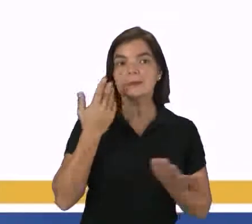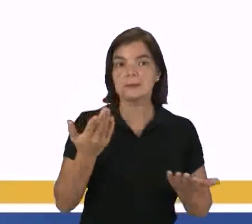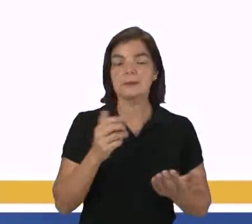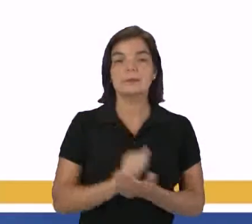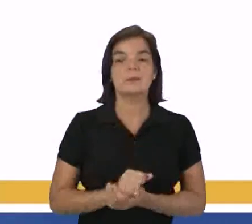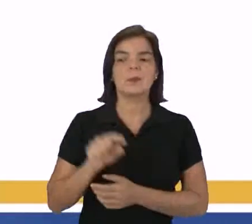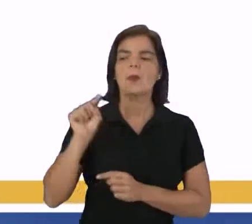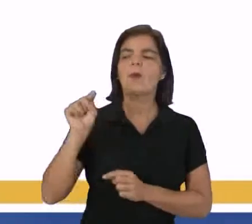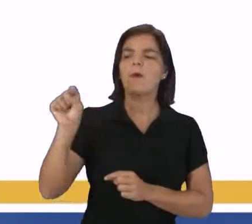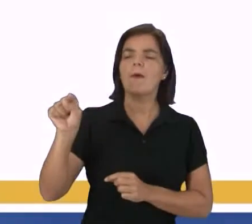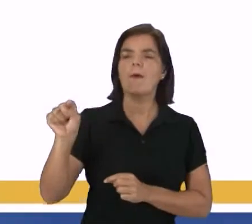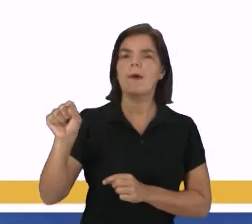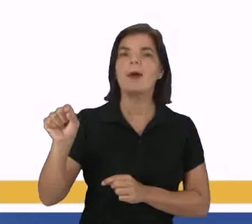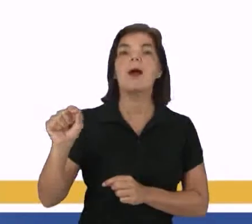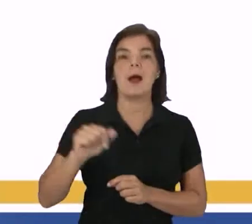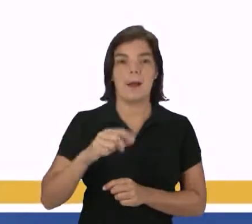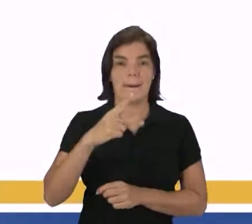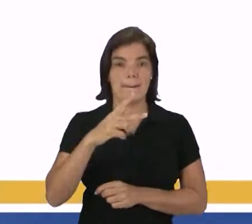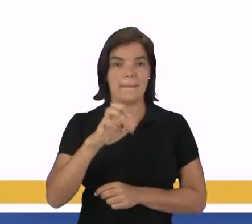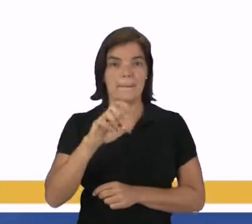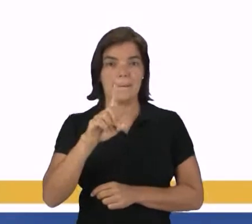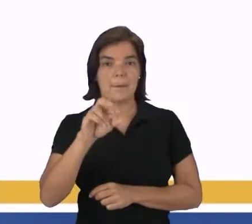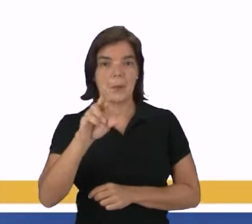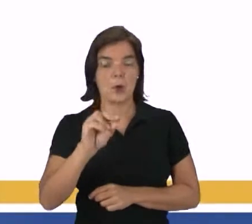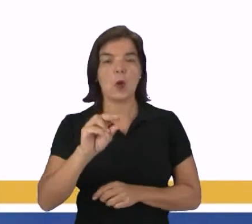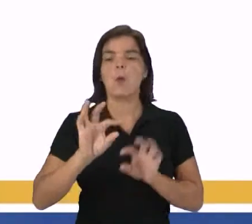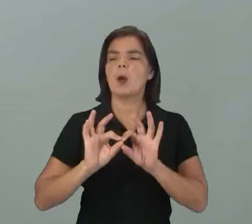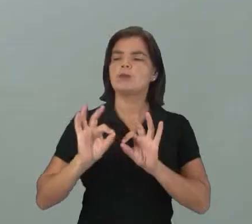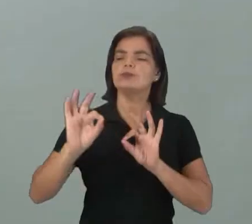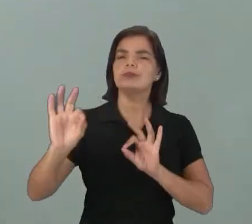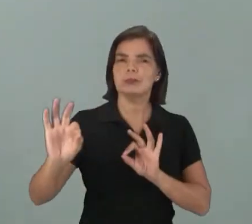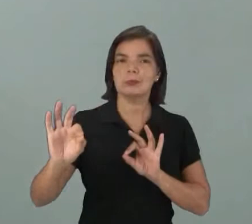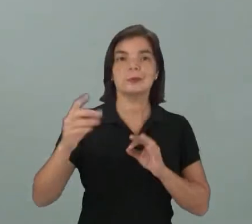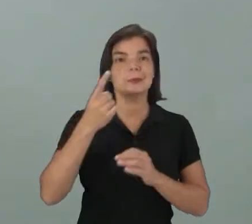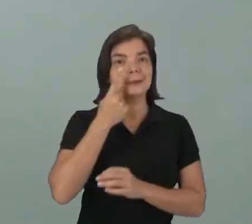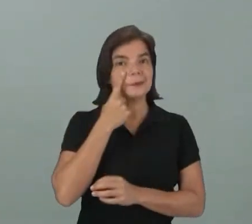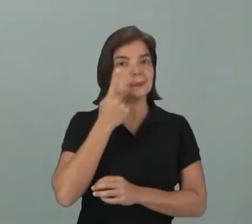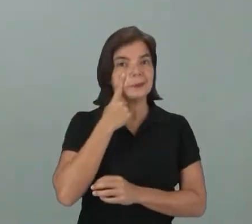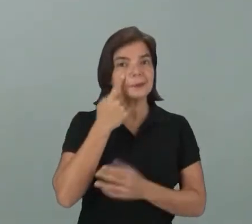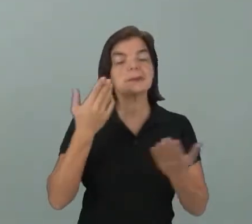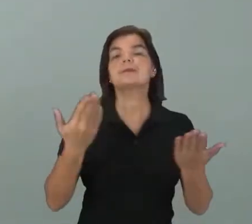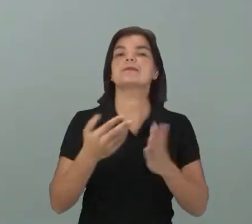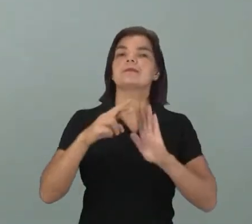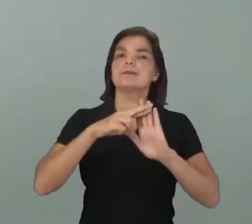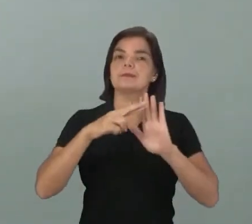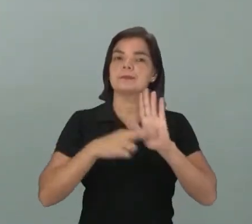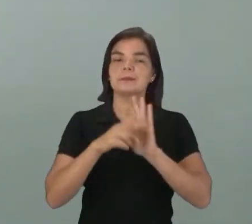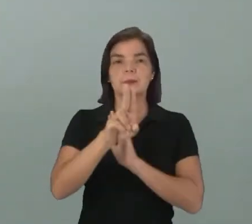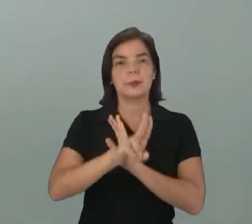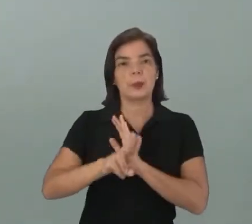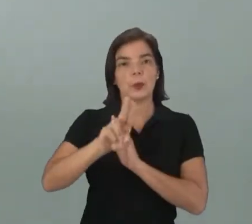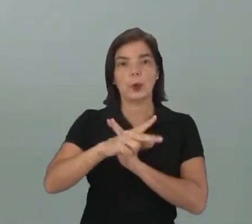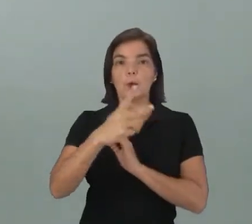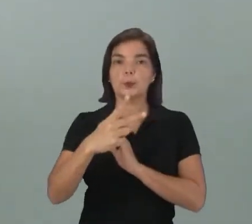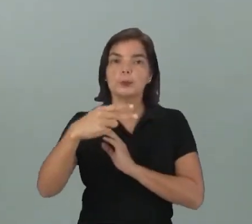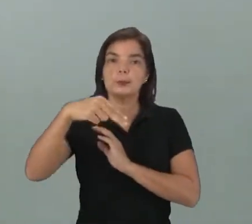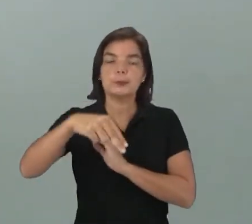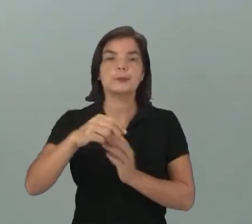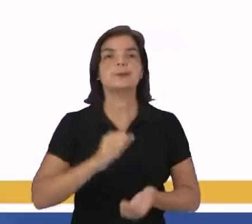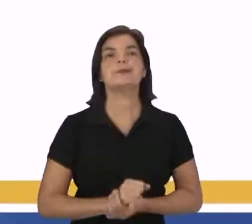o aquele nos remete a Pedro, que é que está mais distante. Observe agora a regra de uso para este